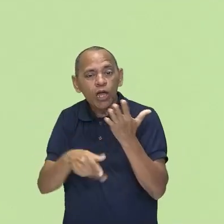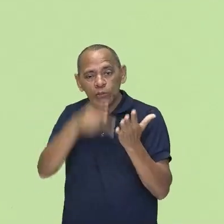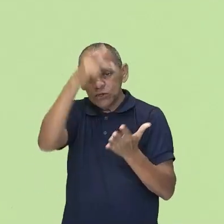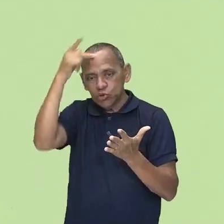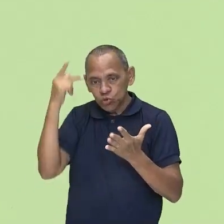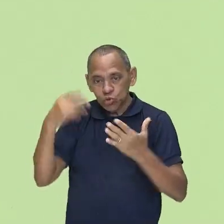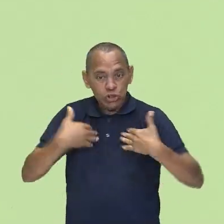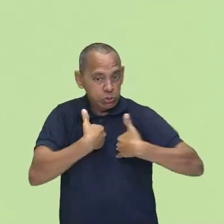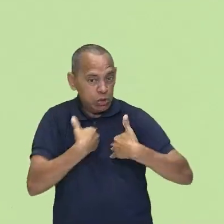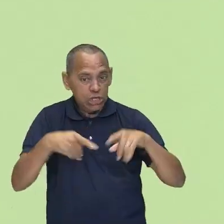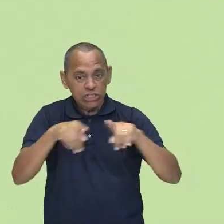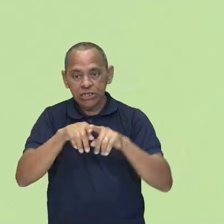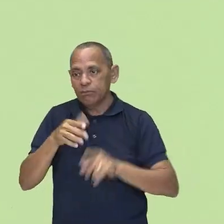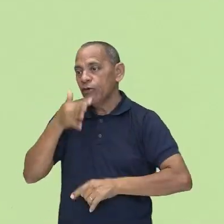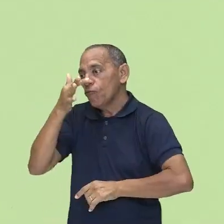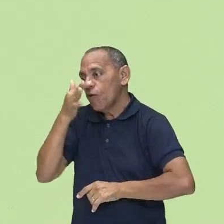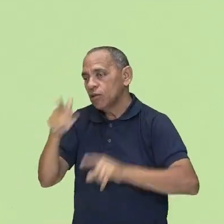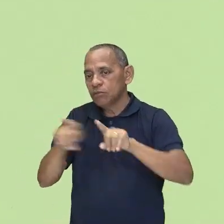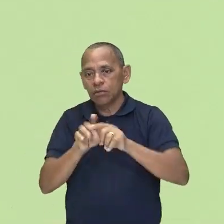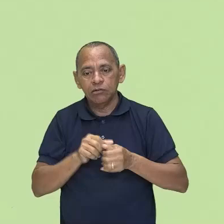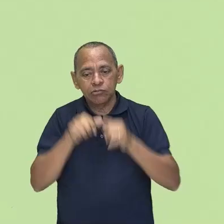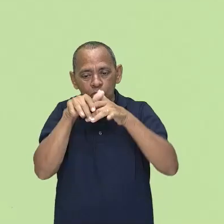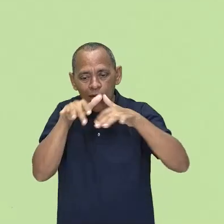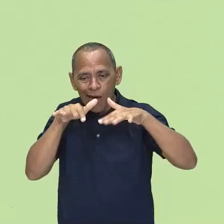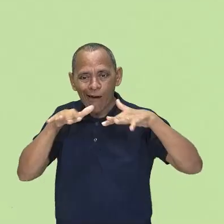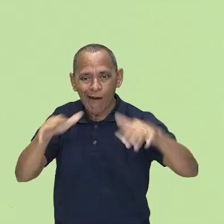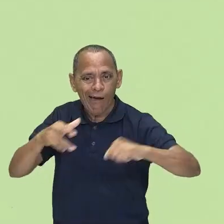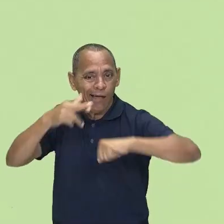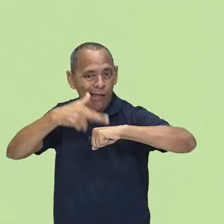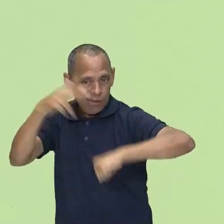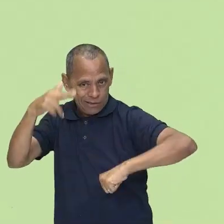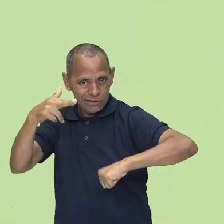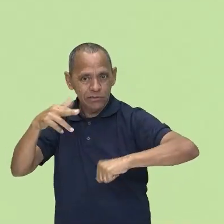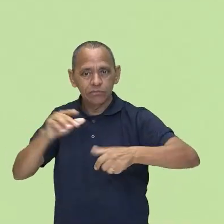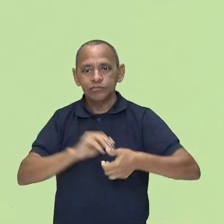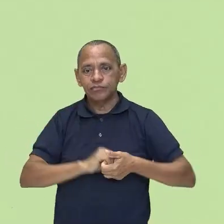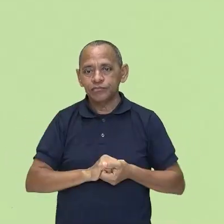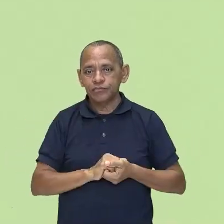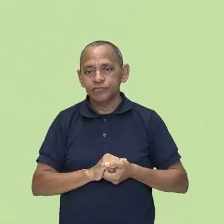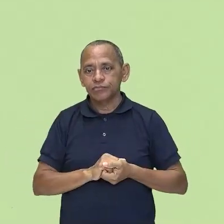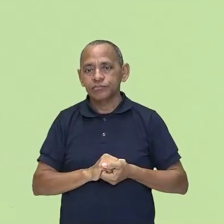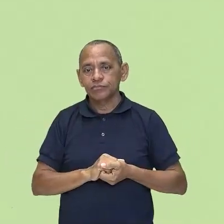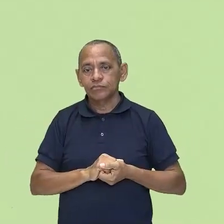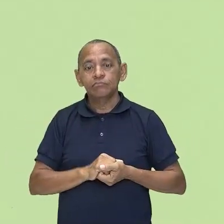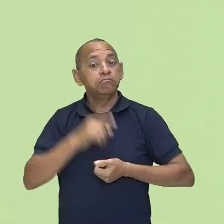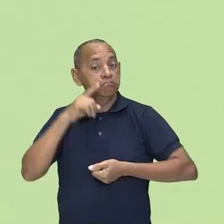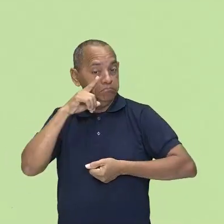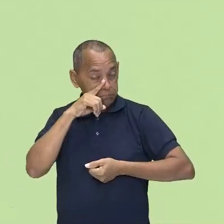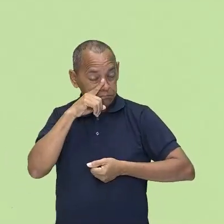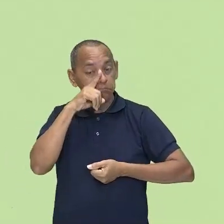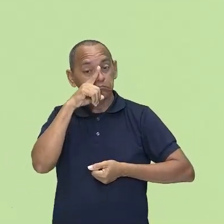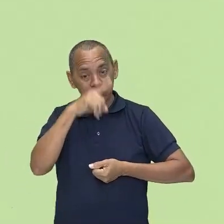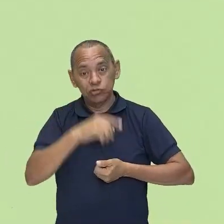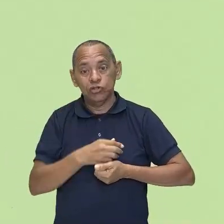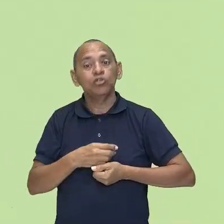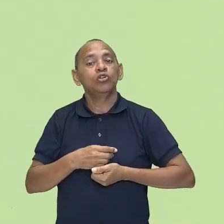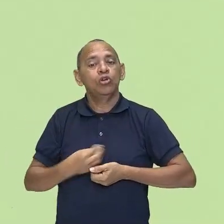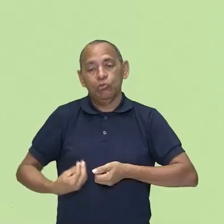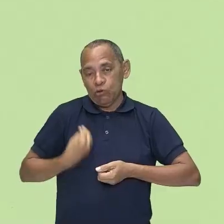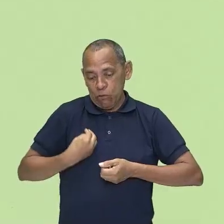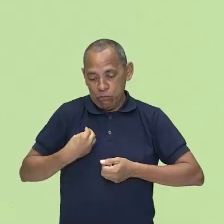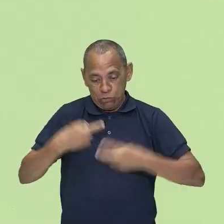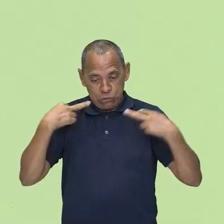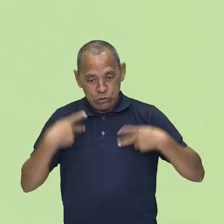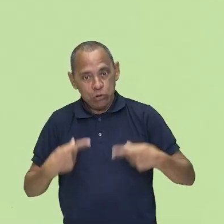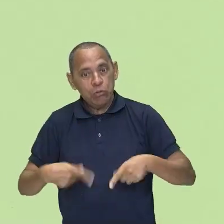espalhando radiação, né, que é muito perigosa para os seres vivos. Ok, pessoal? Então, essas são as desvantagens aí listadas